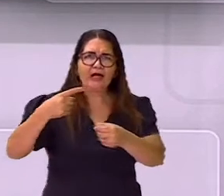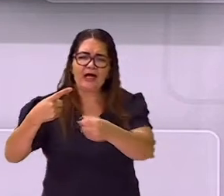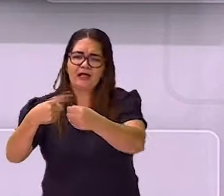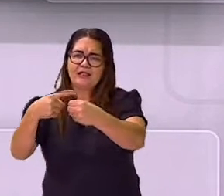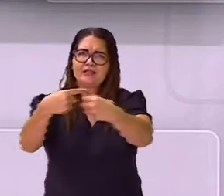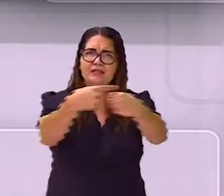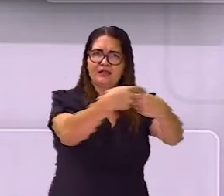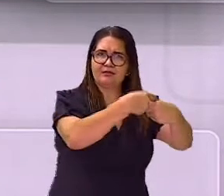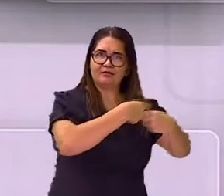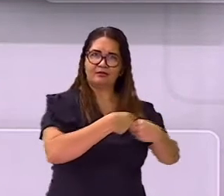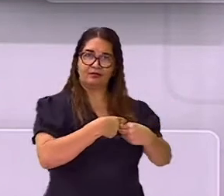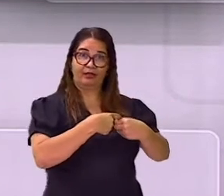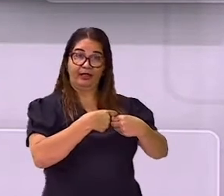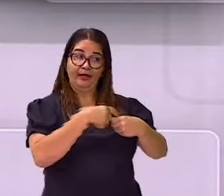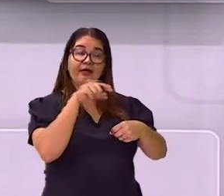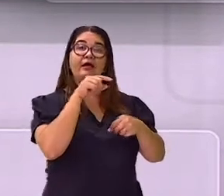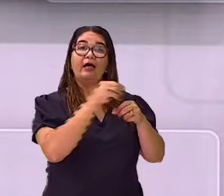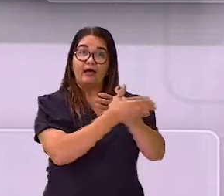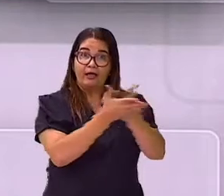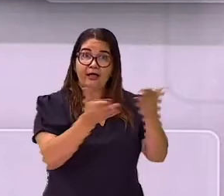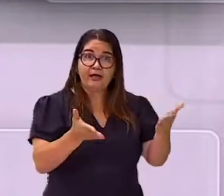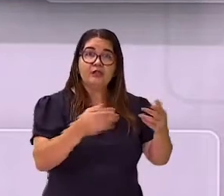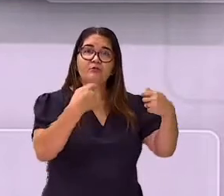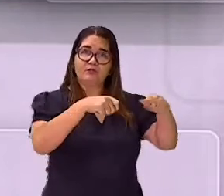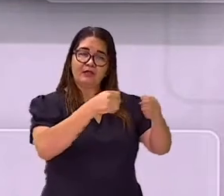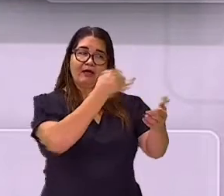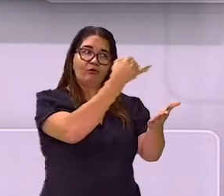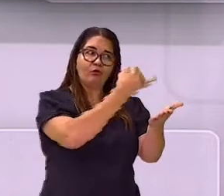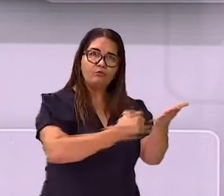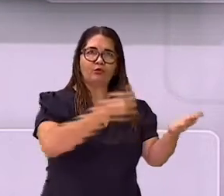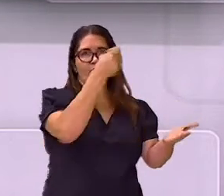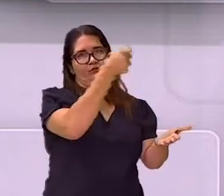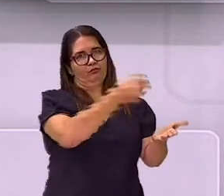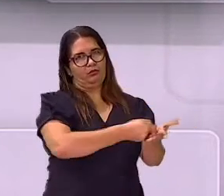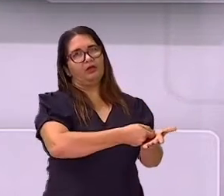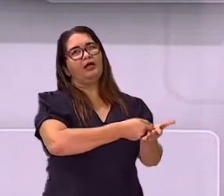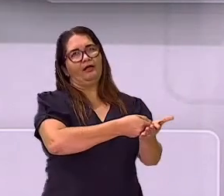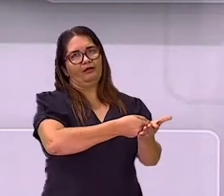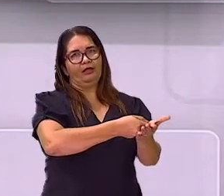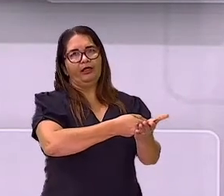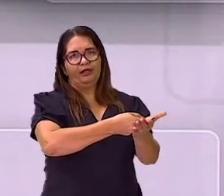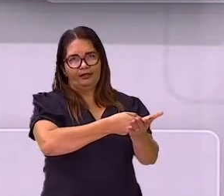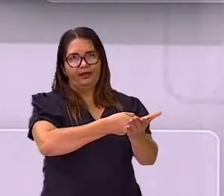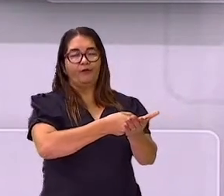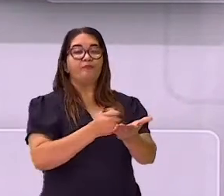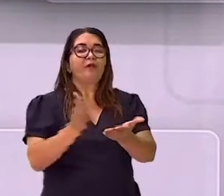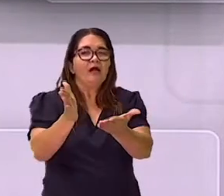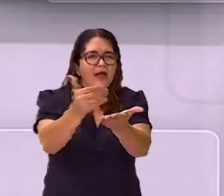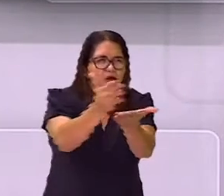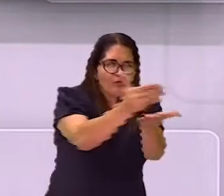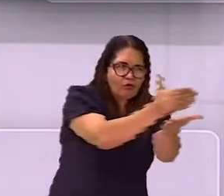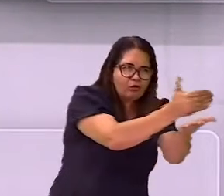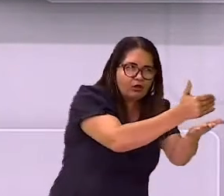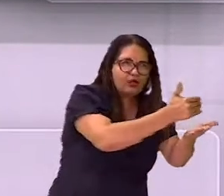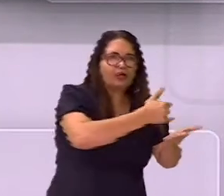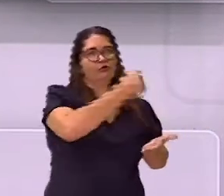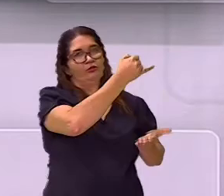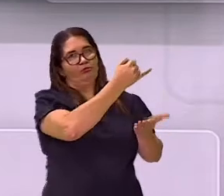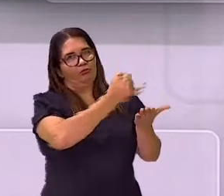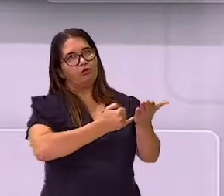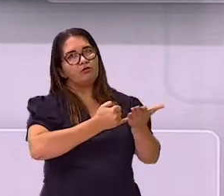ao rei, a um governo único, um governo geral. Então, todas as províncias pagavam os mesmos